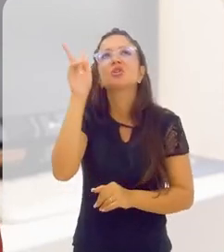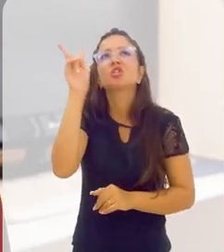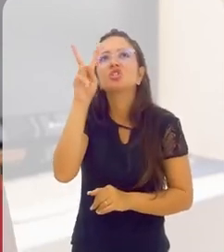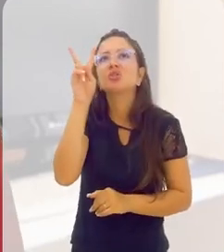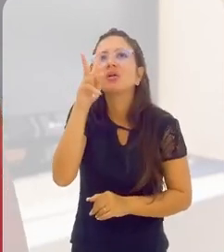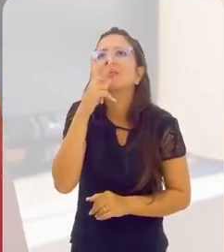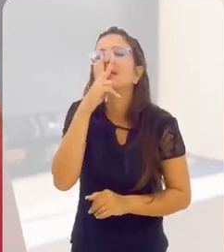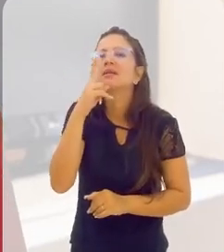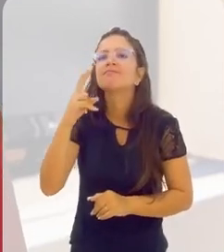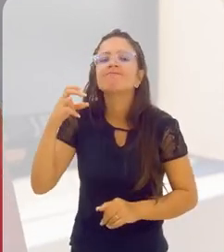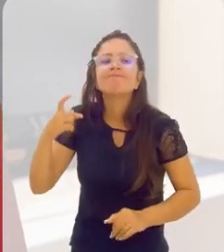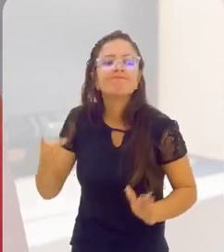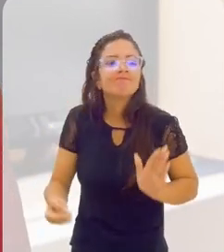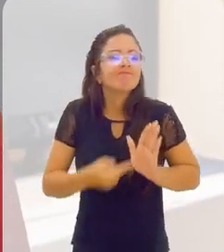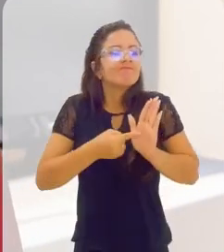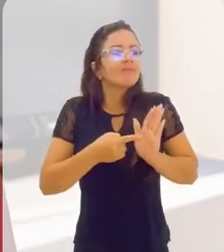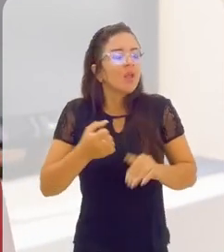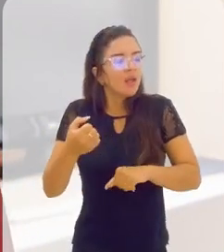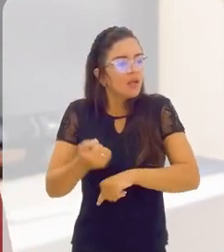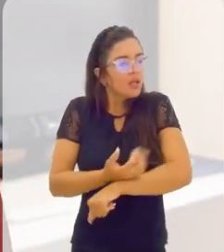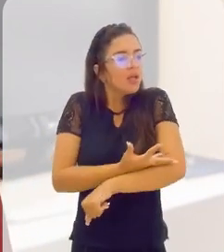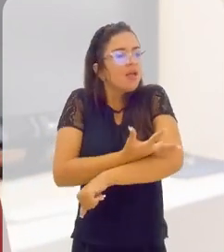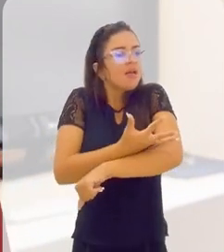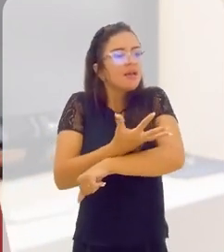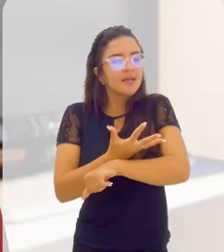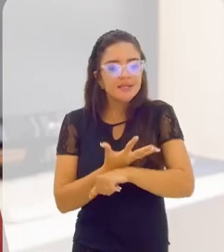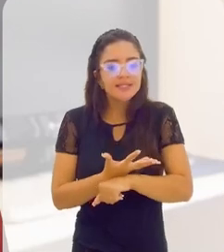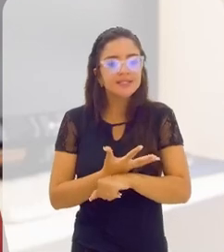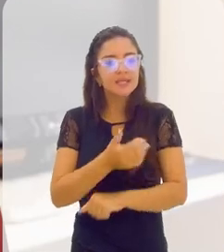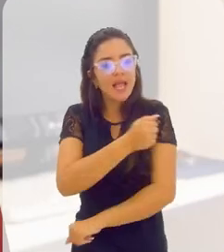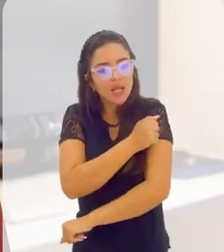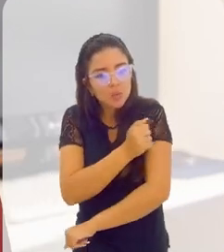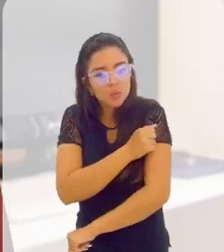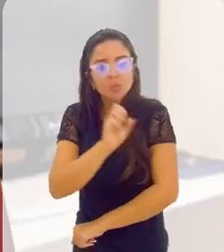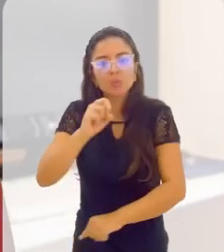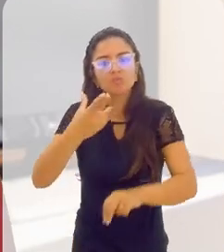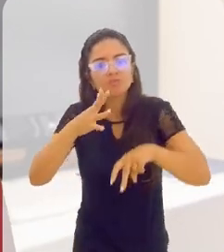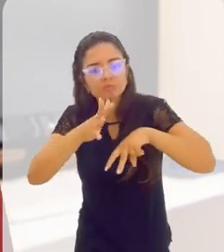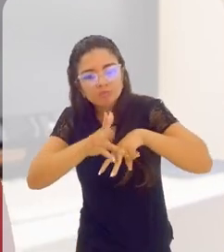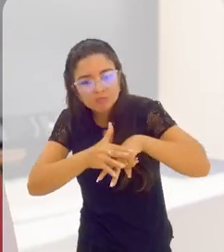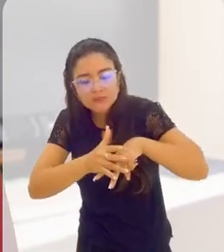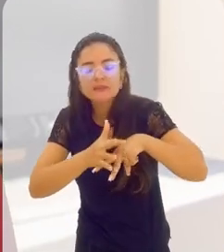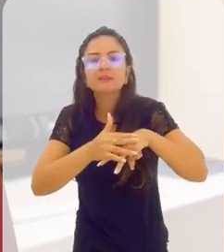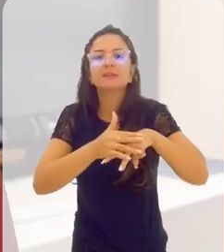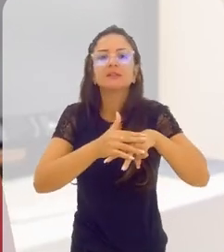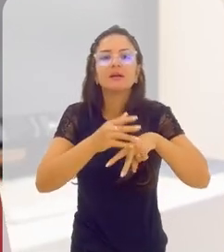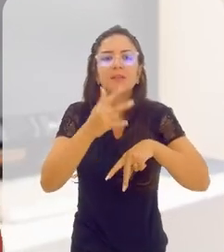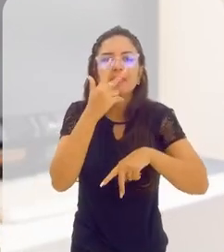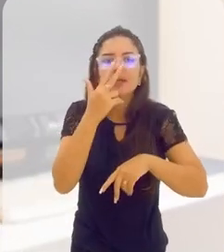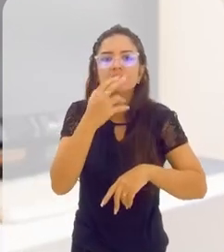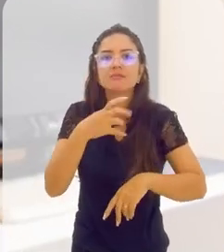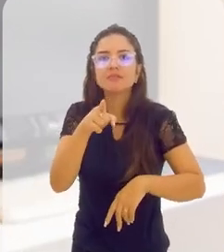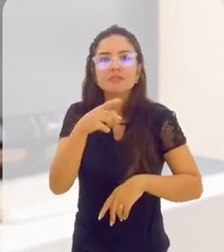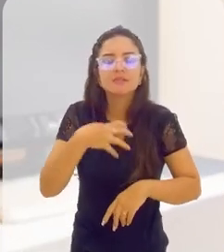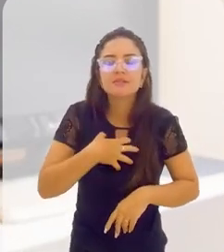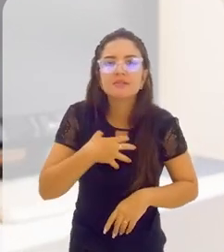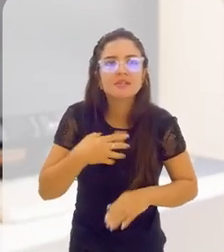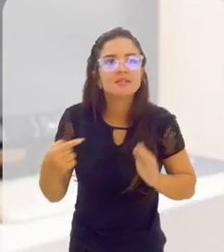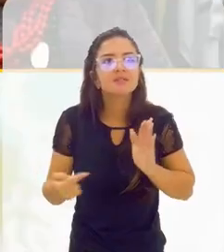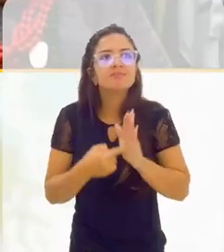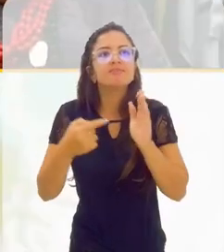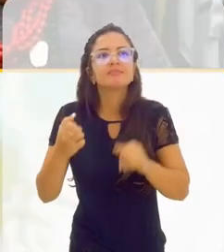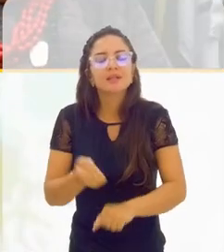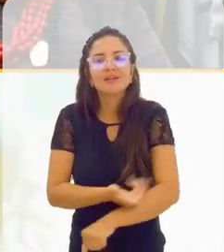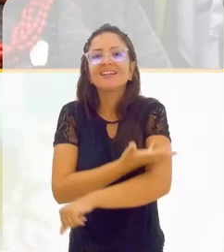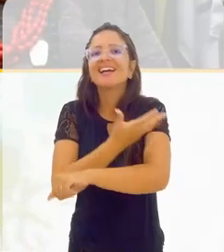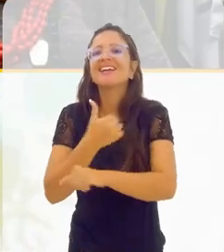tanto com seus alunos ou com pacientes algo que tenha te emocionado você tá ensinando tanta coisa para gente